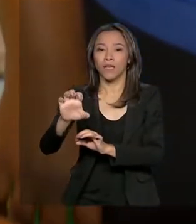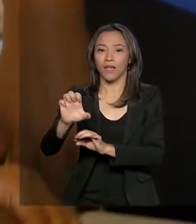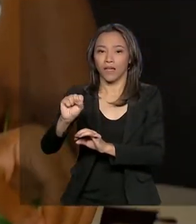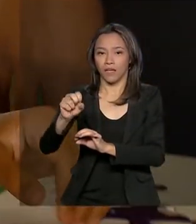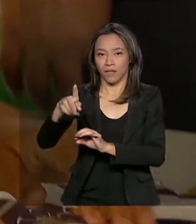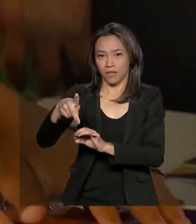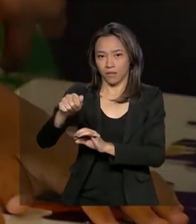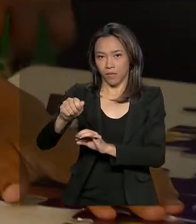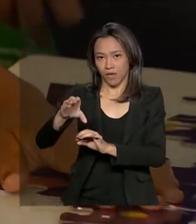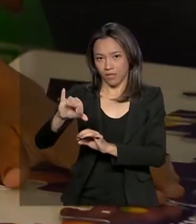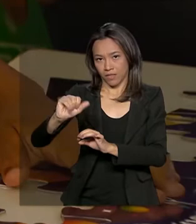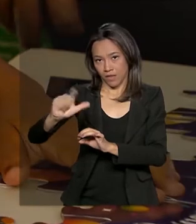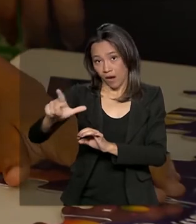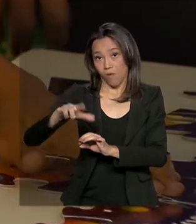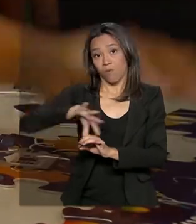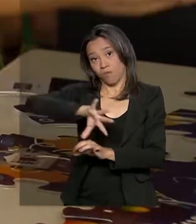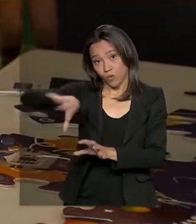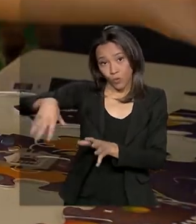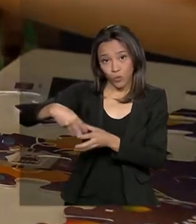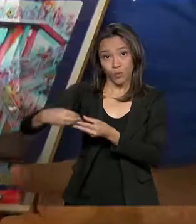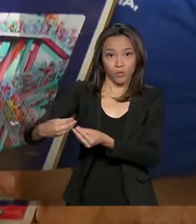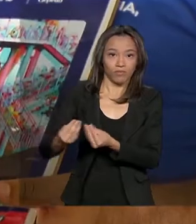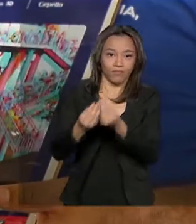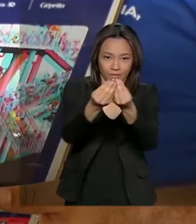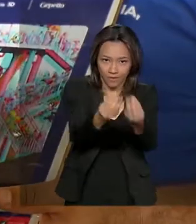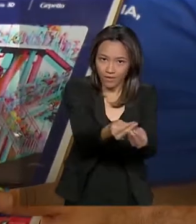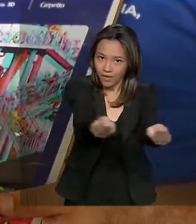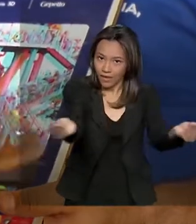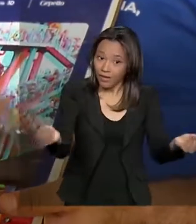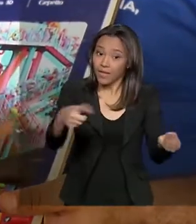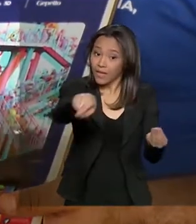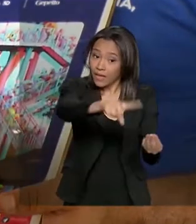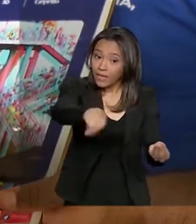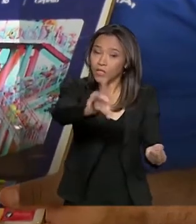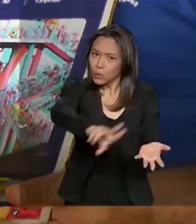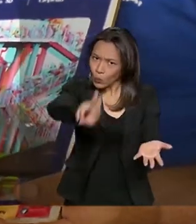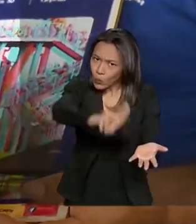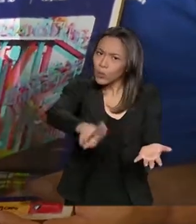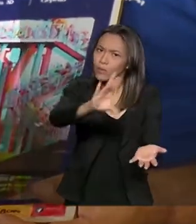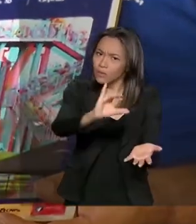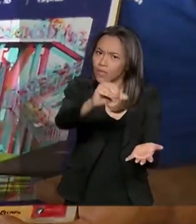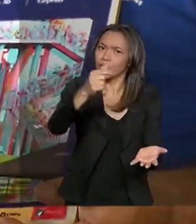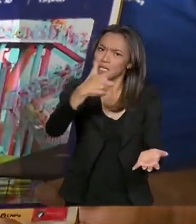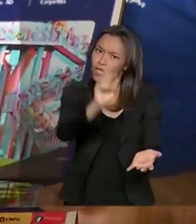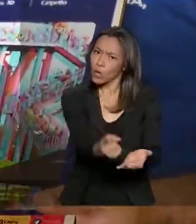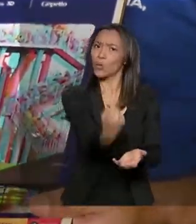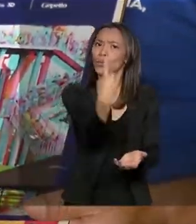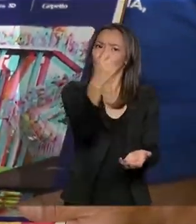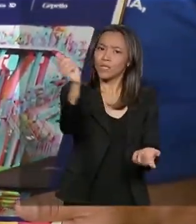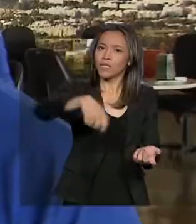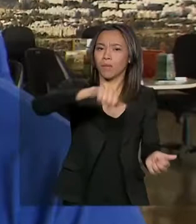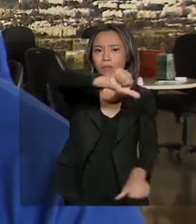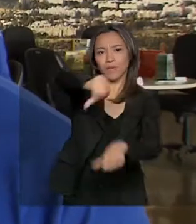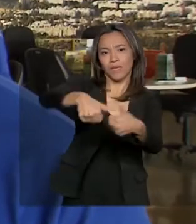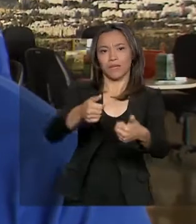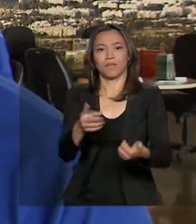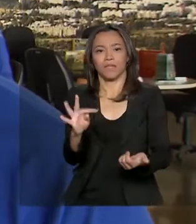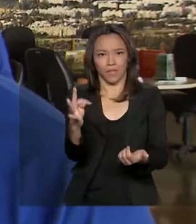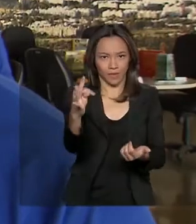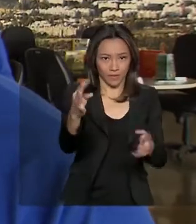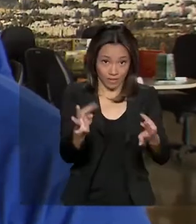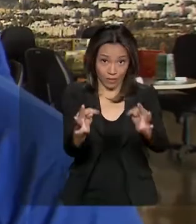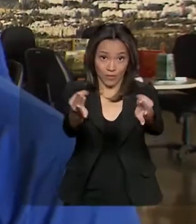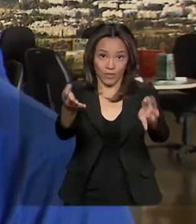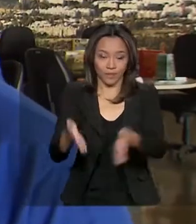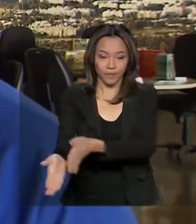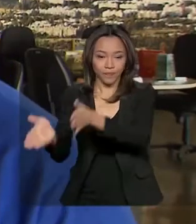mostrar que, além de consumidores de ciência, somos os únicos que podemos transformá-la em tecnologias. No momento em que